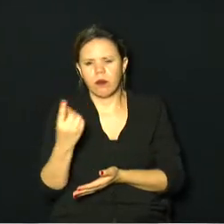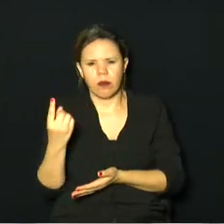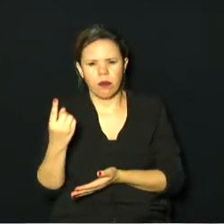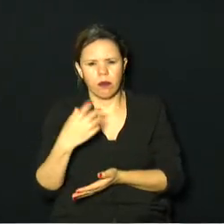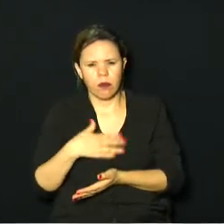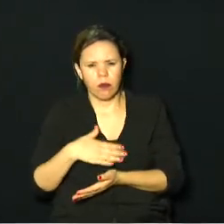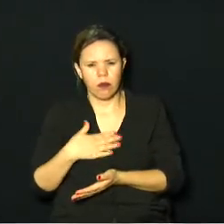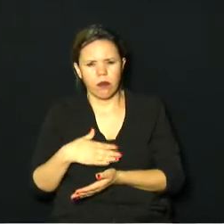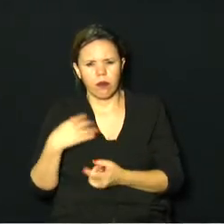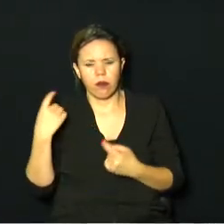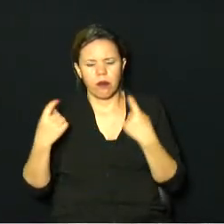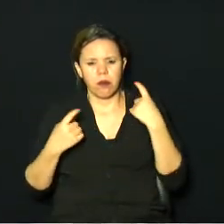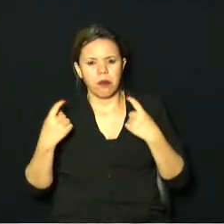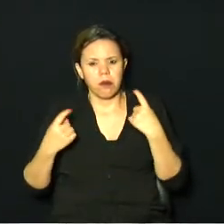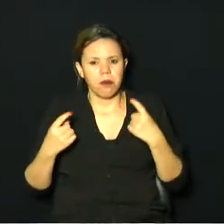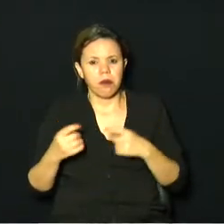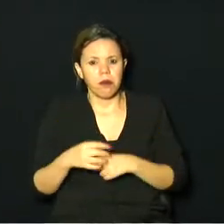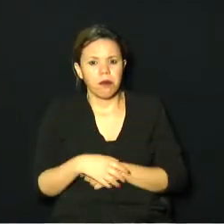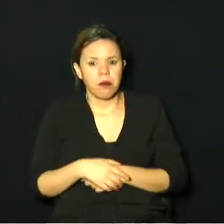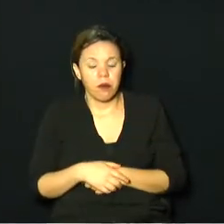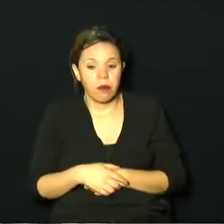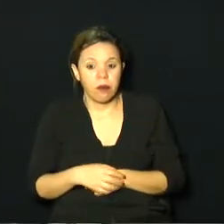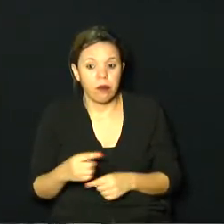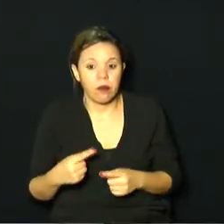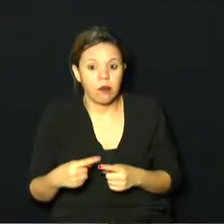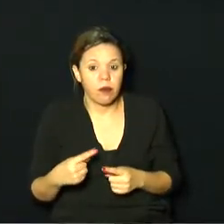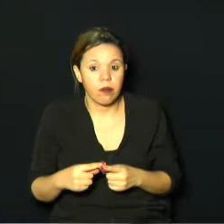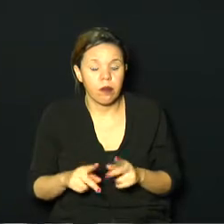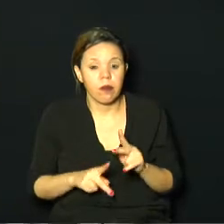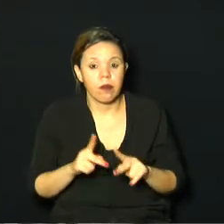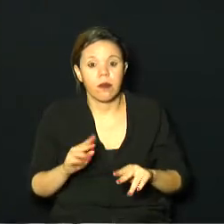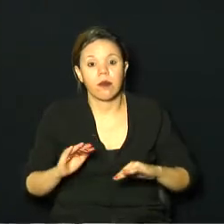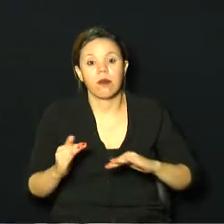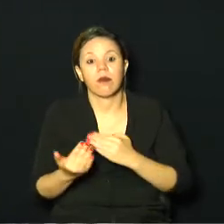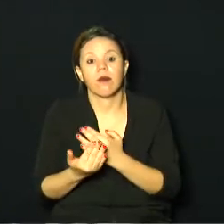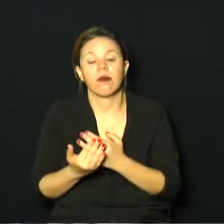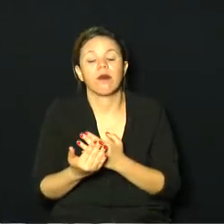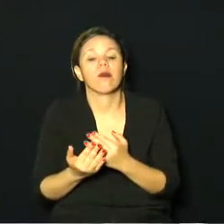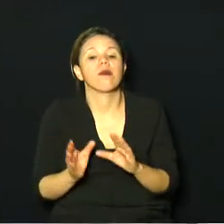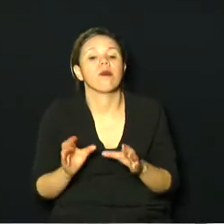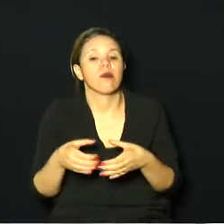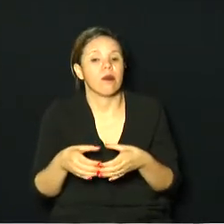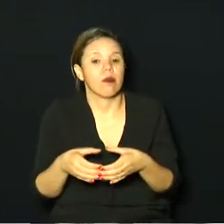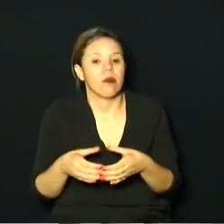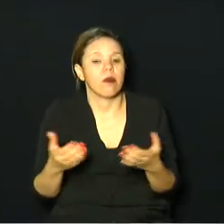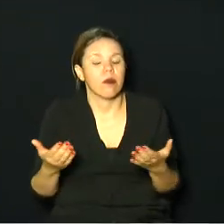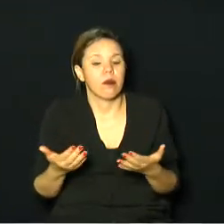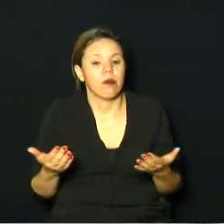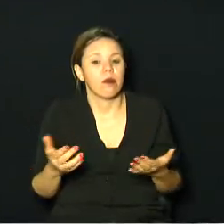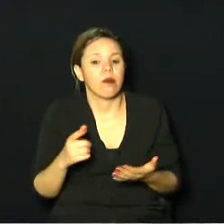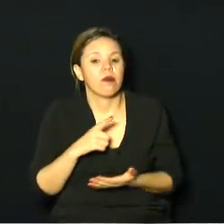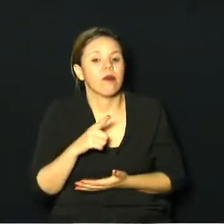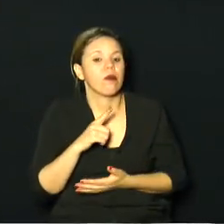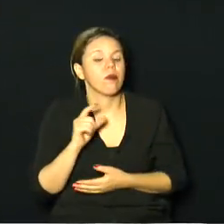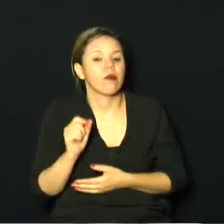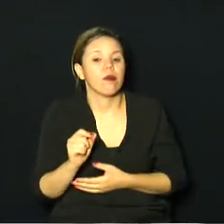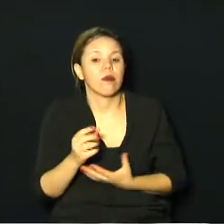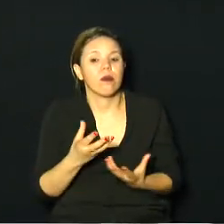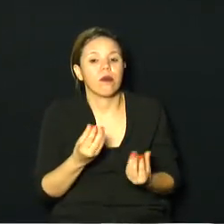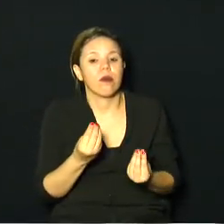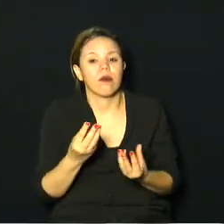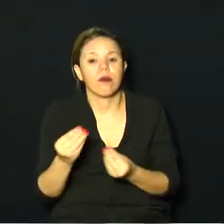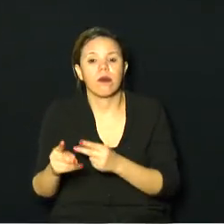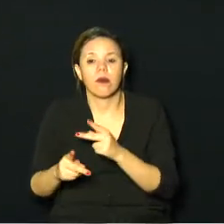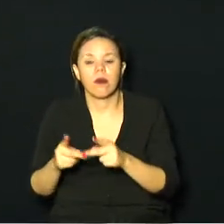nossa preocupação é porque a comunidade hoje, ela encontra com muitas